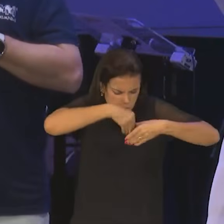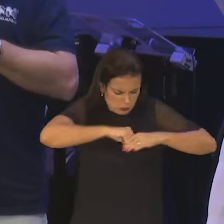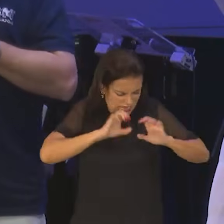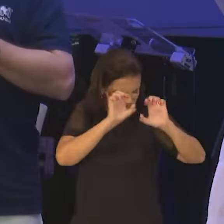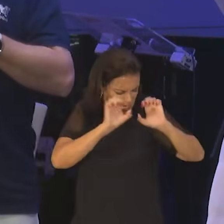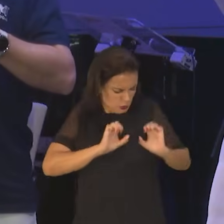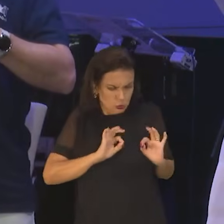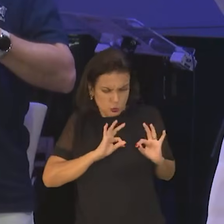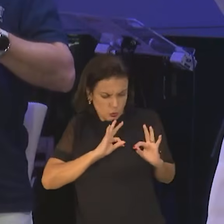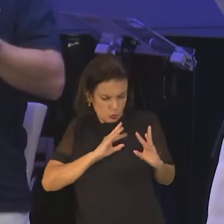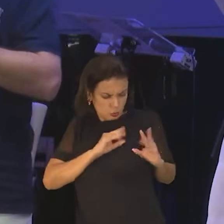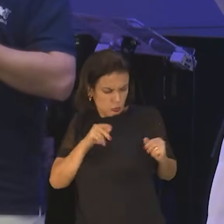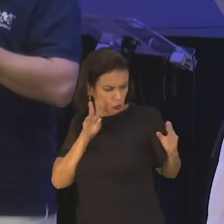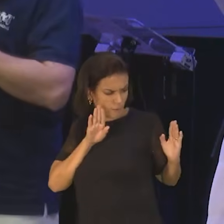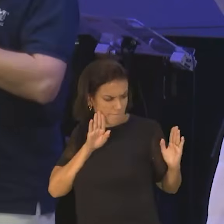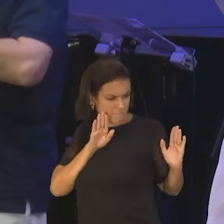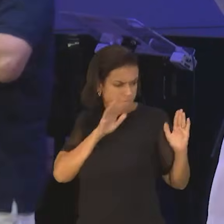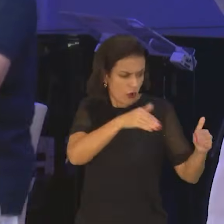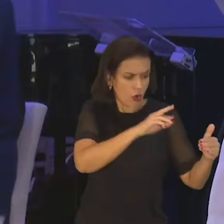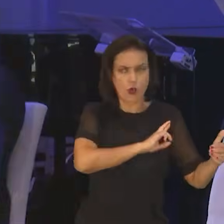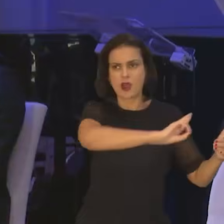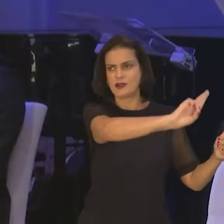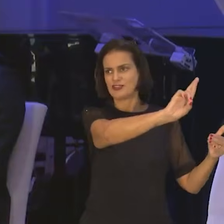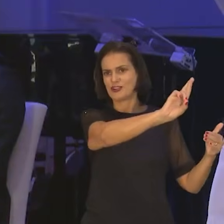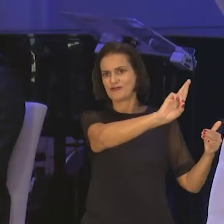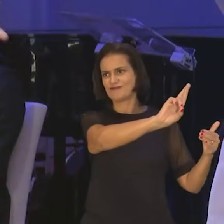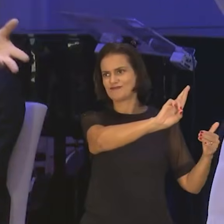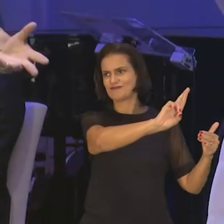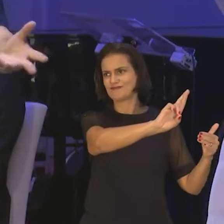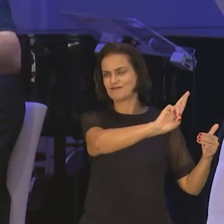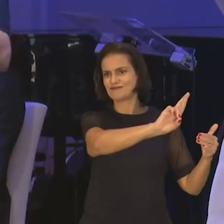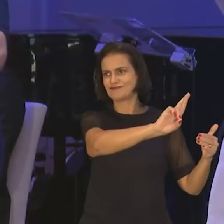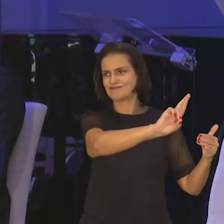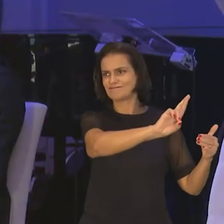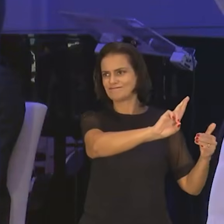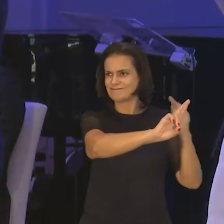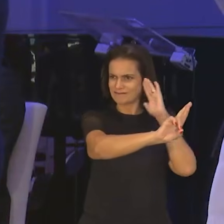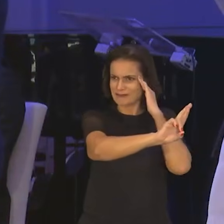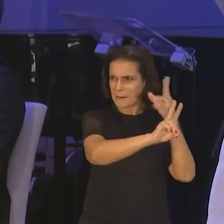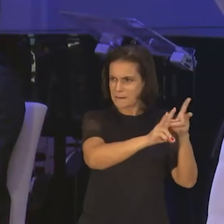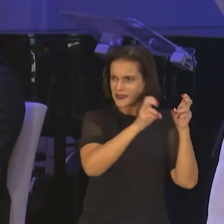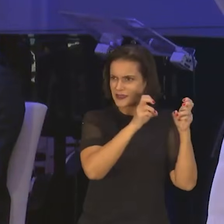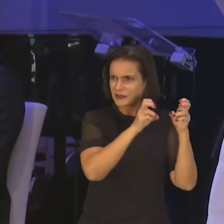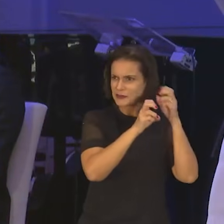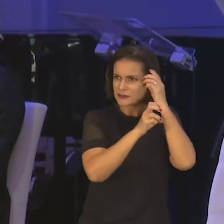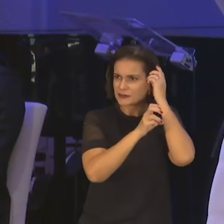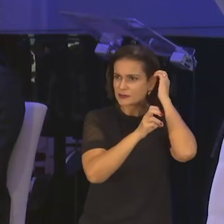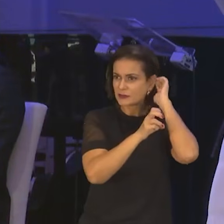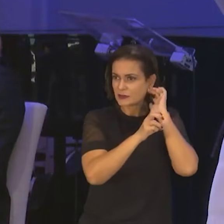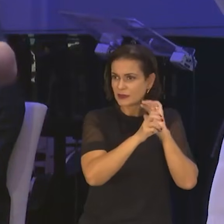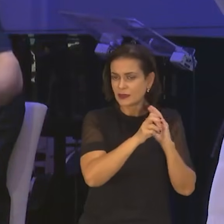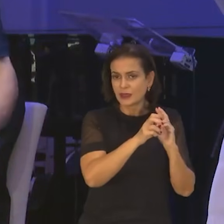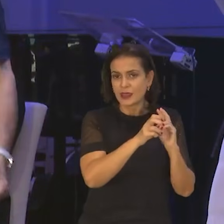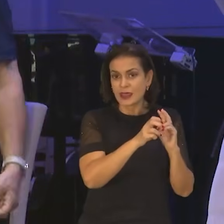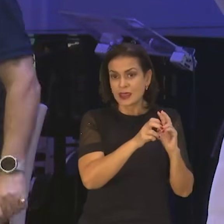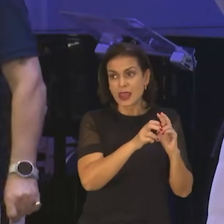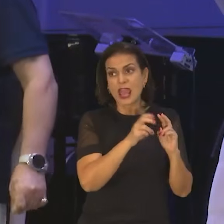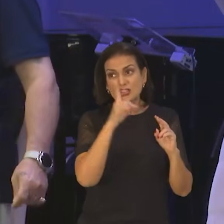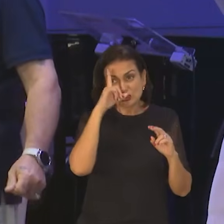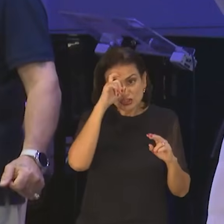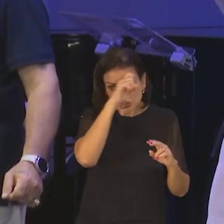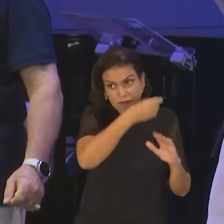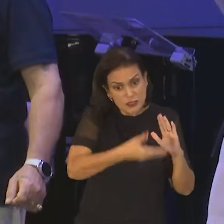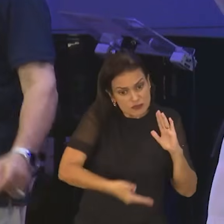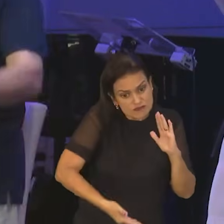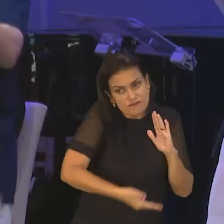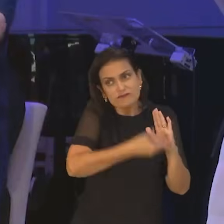pele, tudo é envolvido na religião. E jamais você sentirá que você consegue derrubar